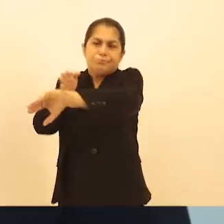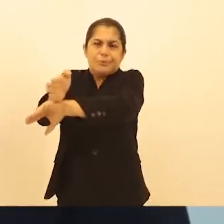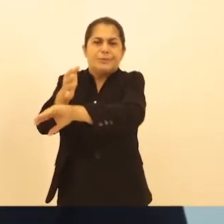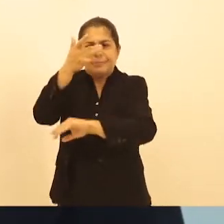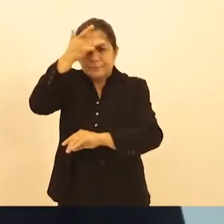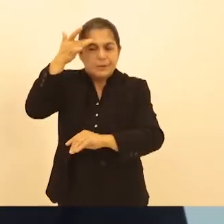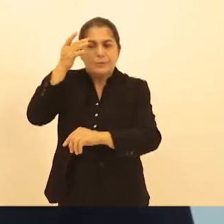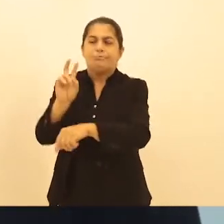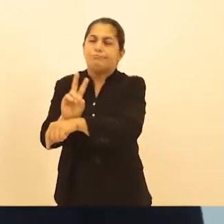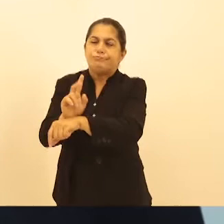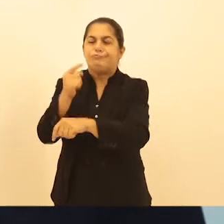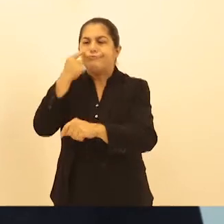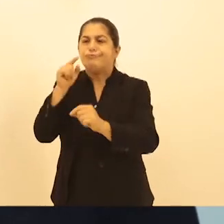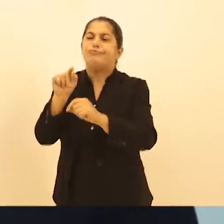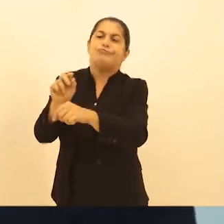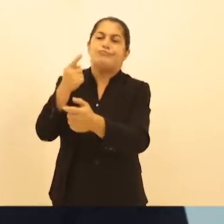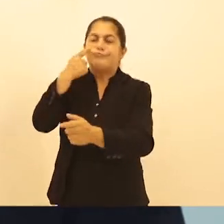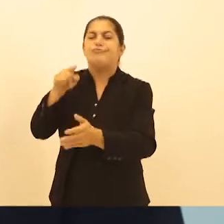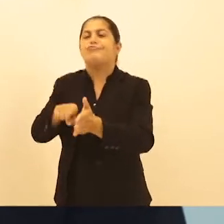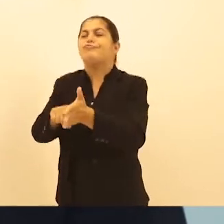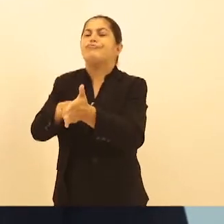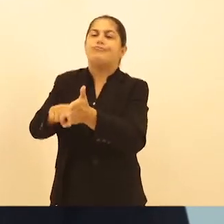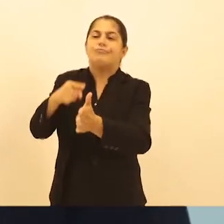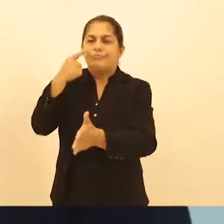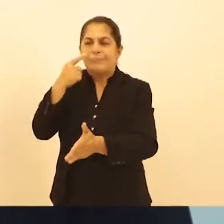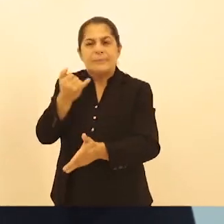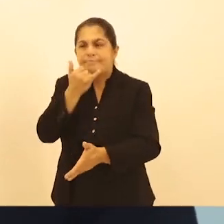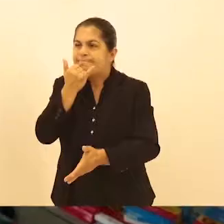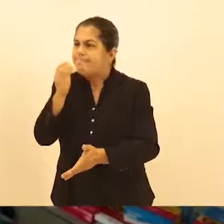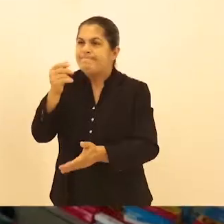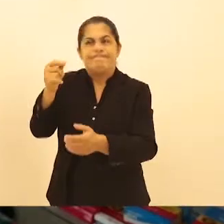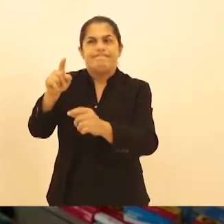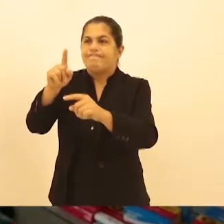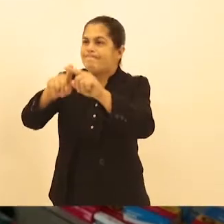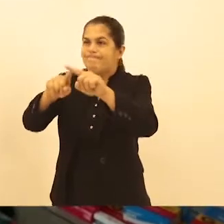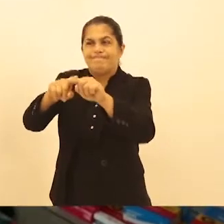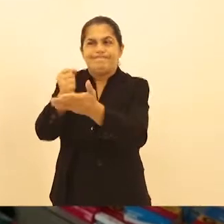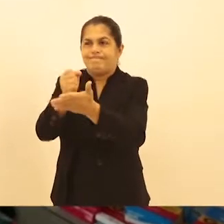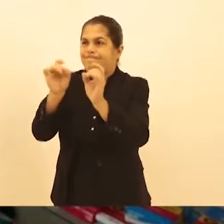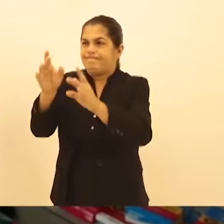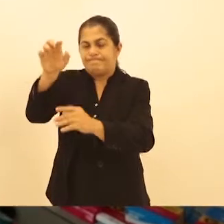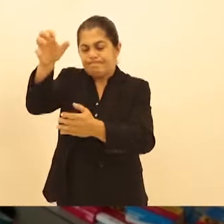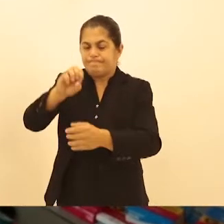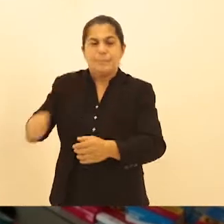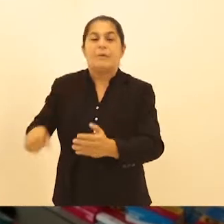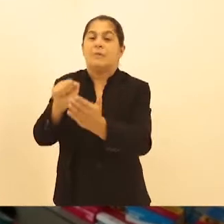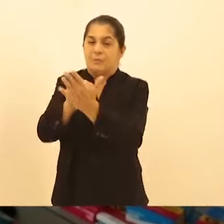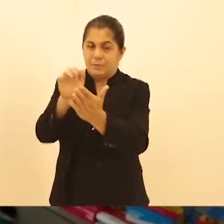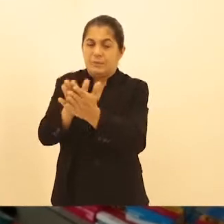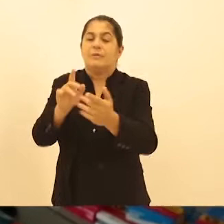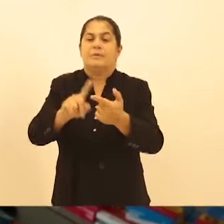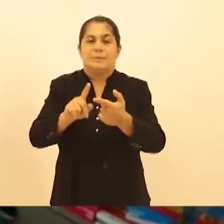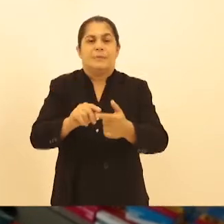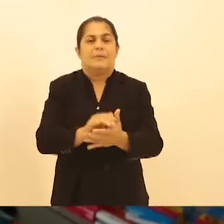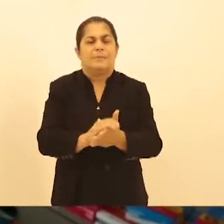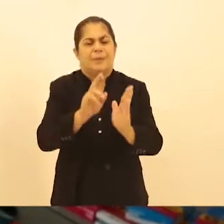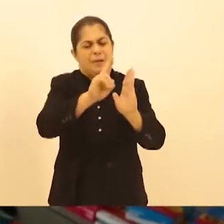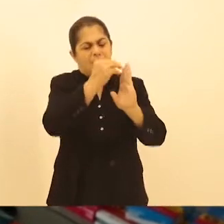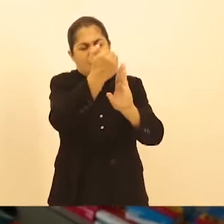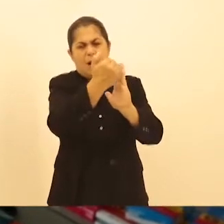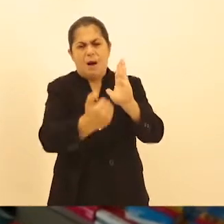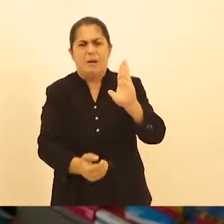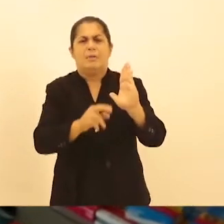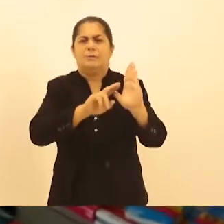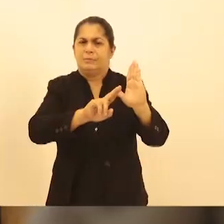para que seja feito o pedido de retirada e também o auto de infração a lista completa com o nome dos medicamentos e produtos de